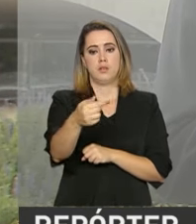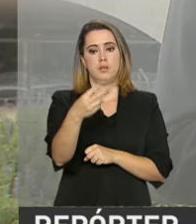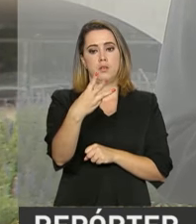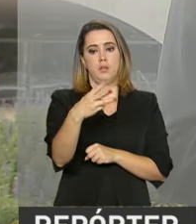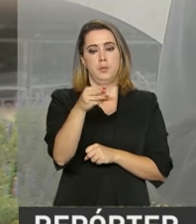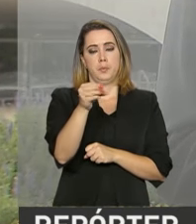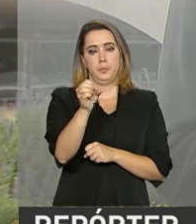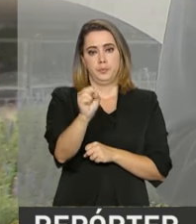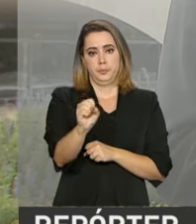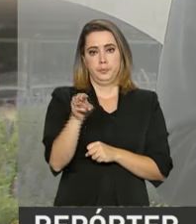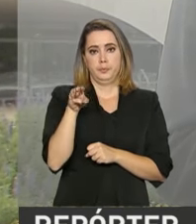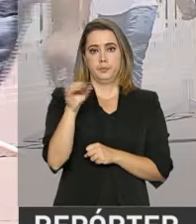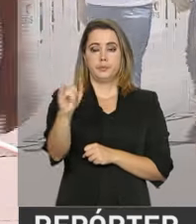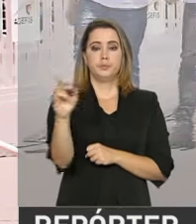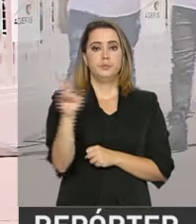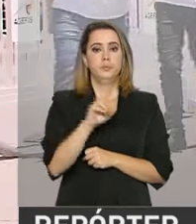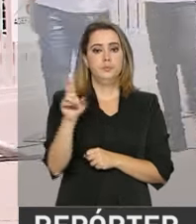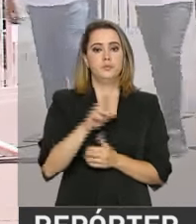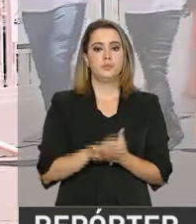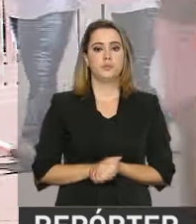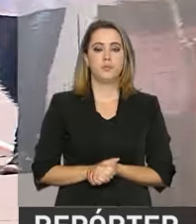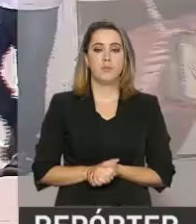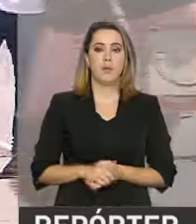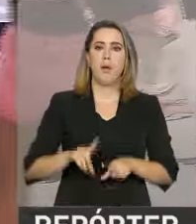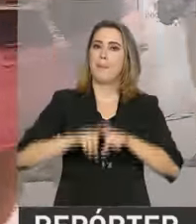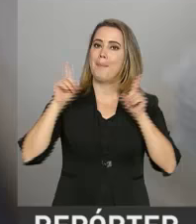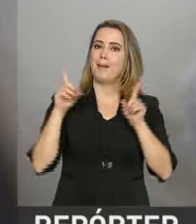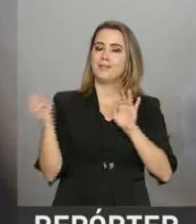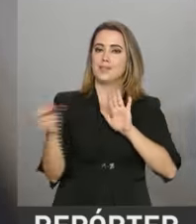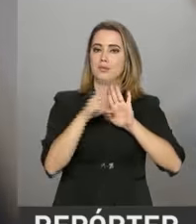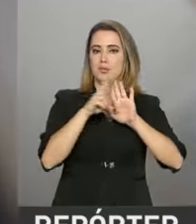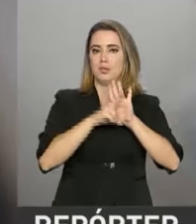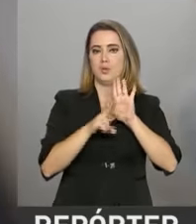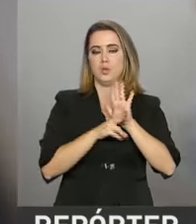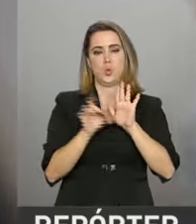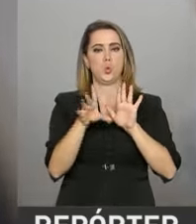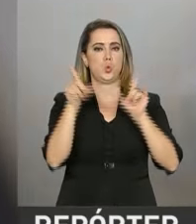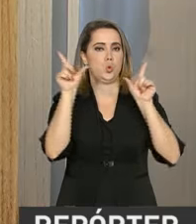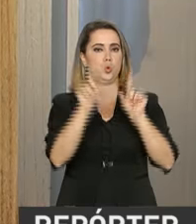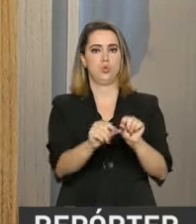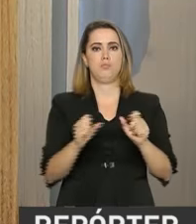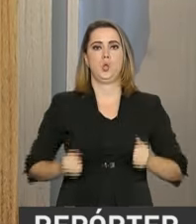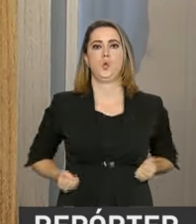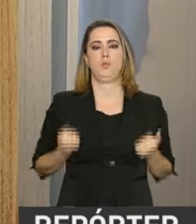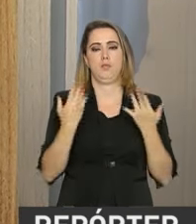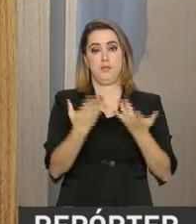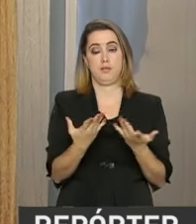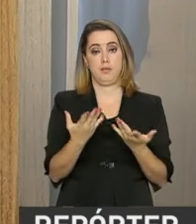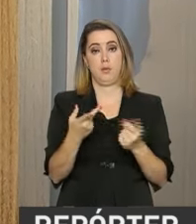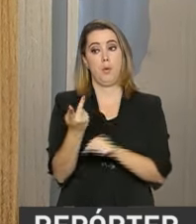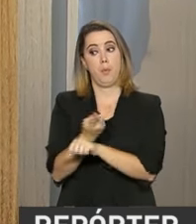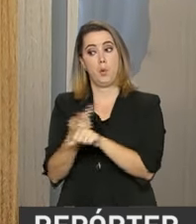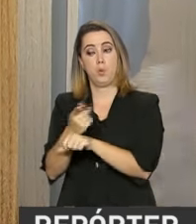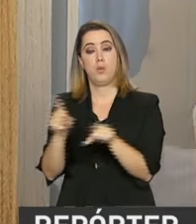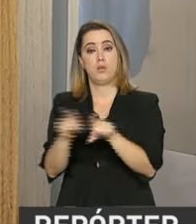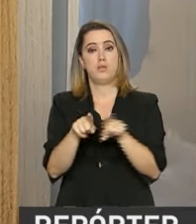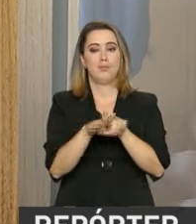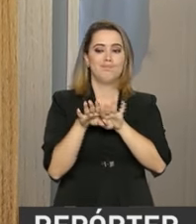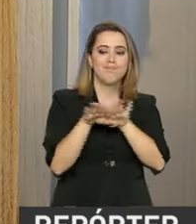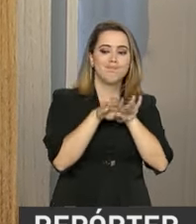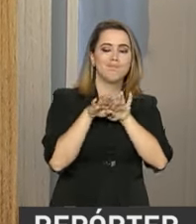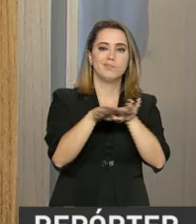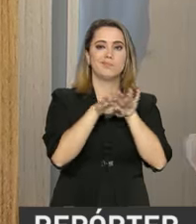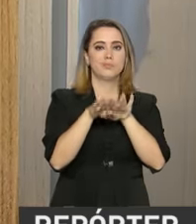bilhões de reais. Mas a reforma não quer apenas reduzir gastos. A gente procura também ter um regime mais